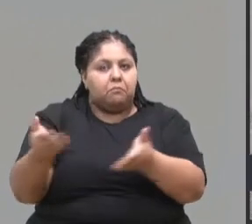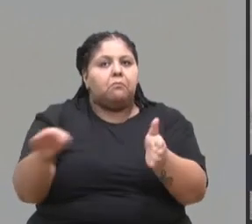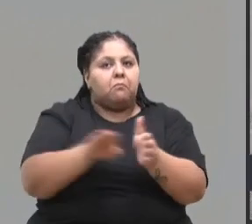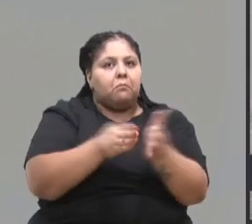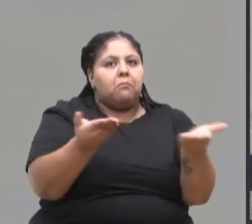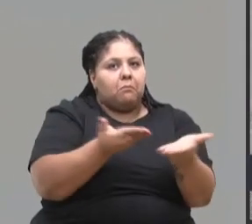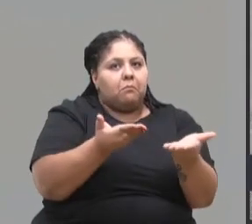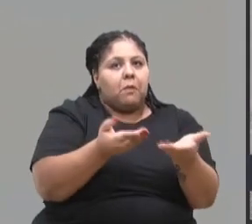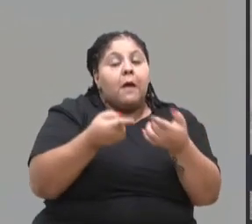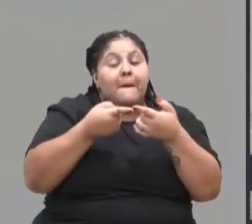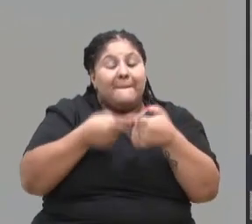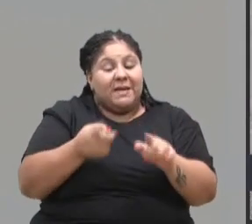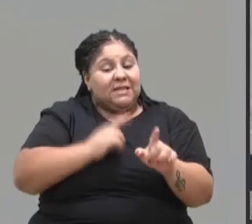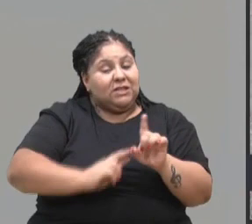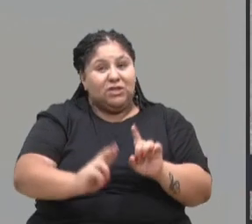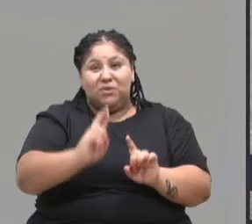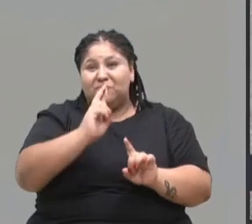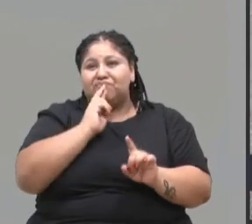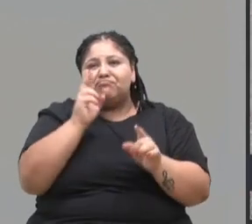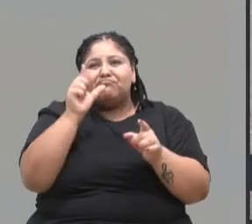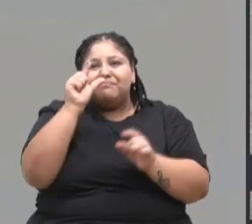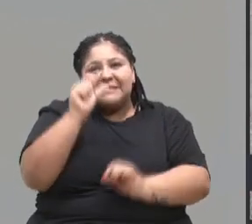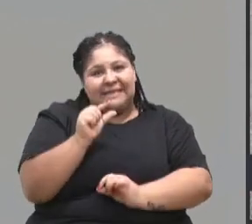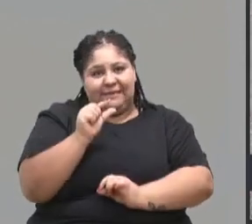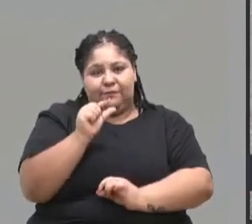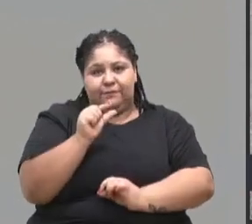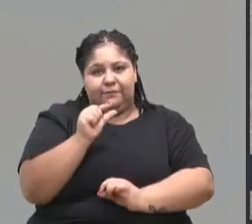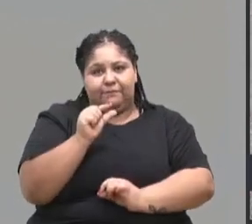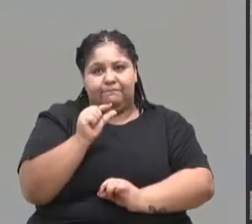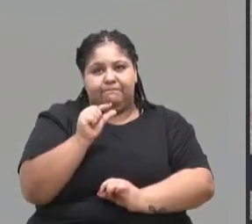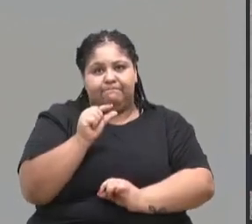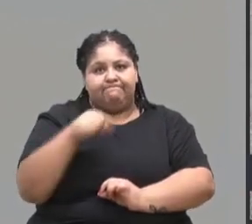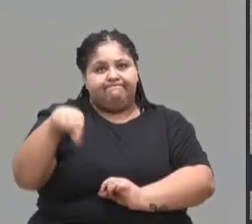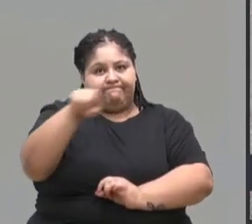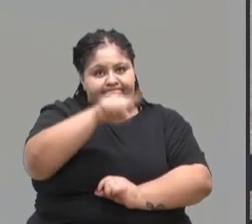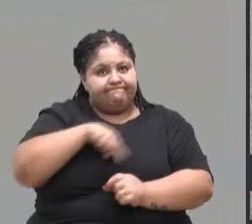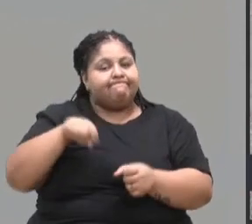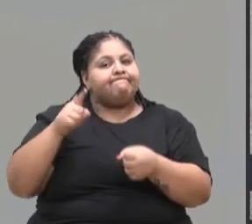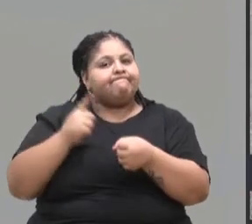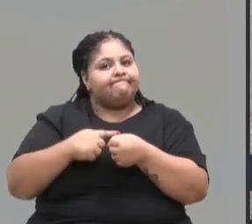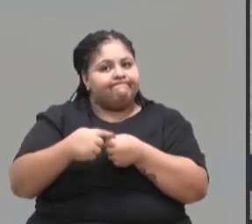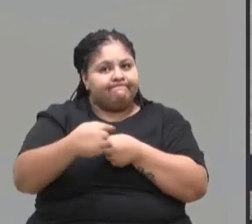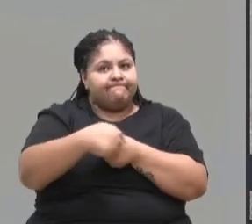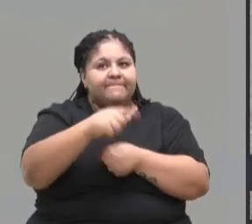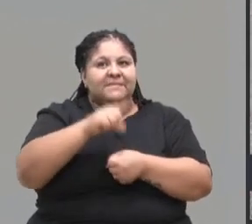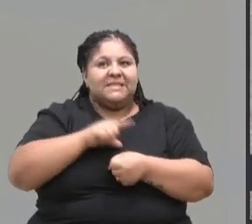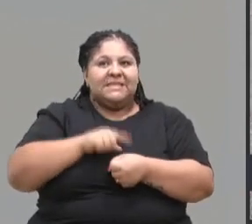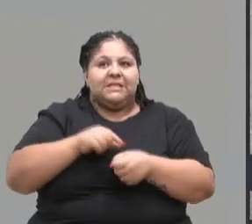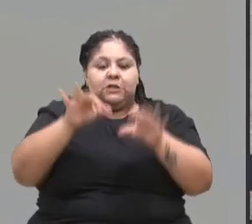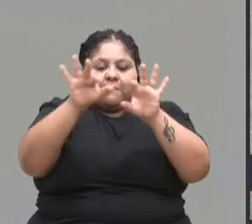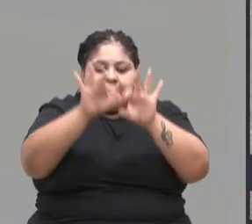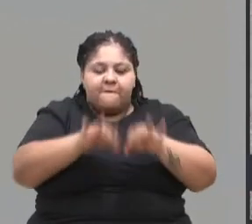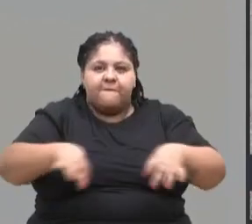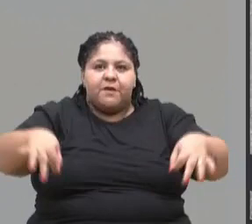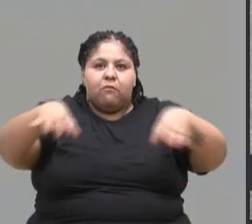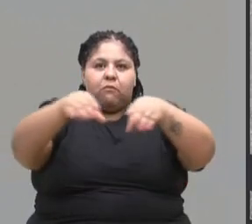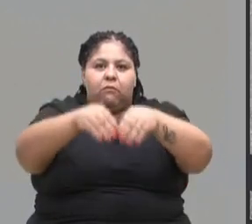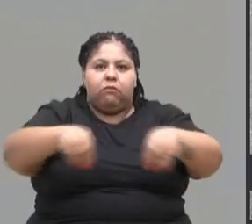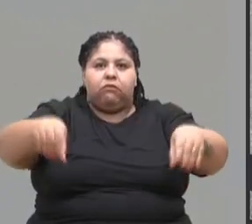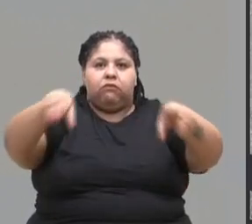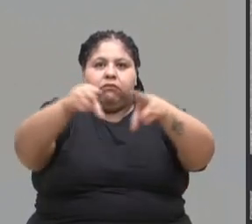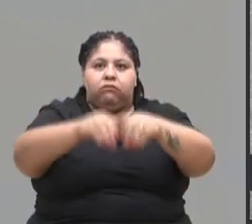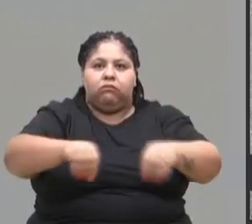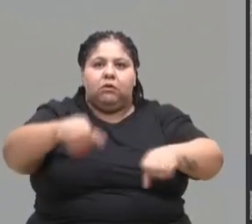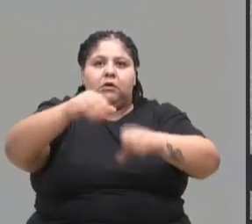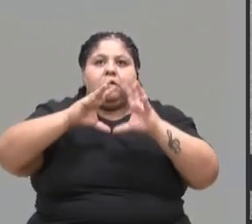mas o resultado é muito pequeno, muito pequeno. A nossa cidade tem fios soltos em todas as